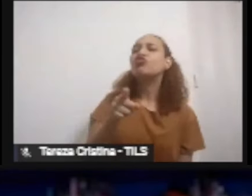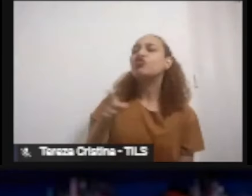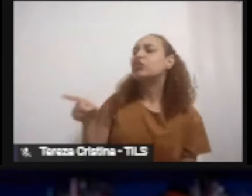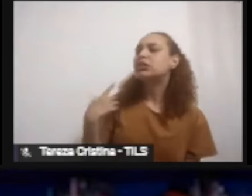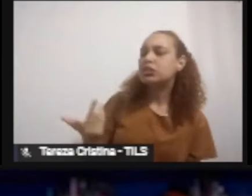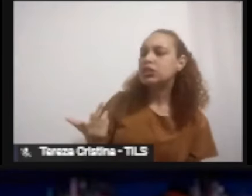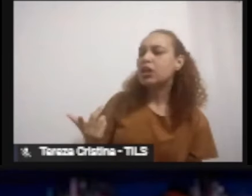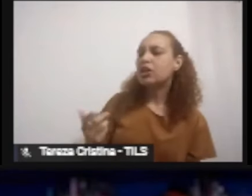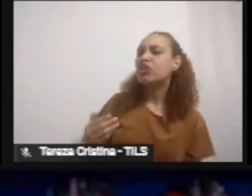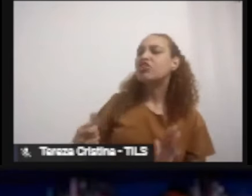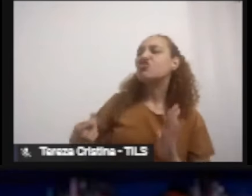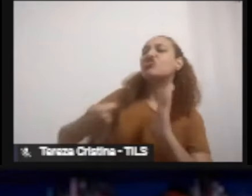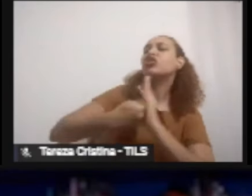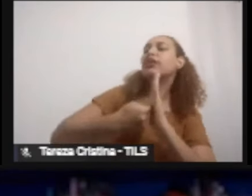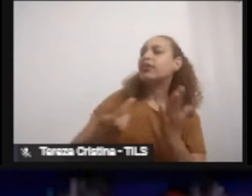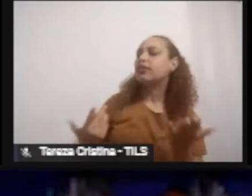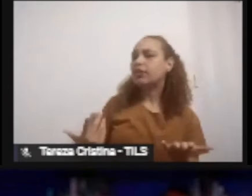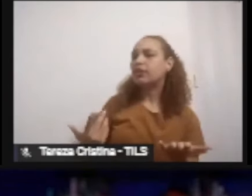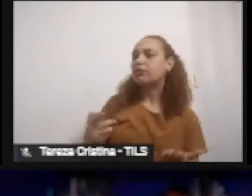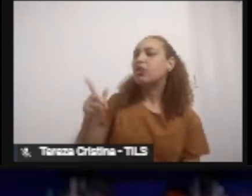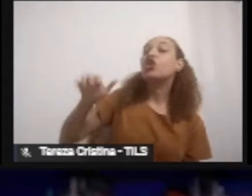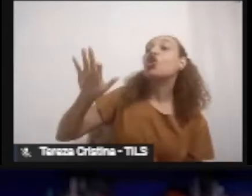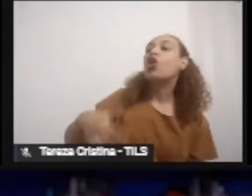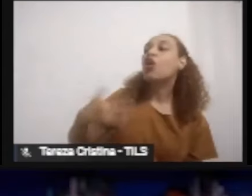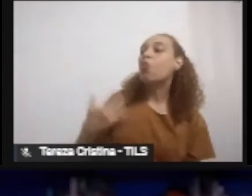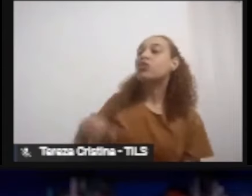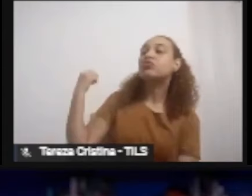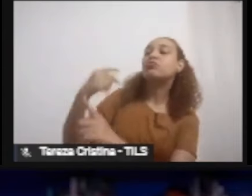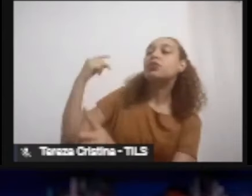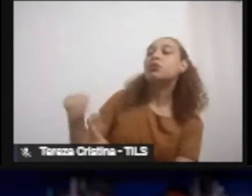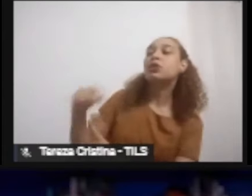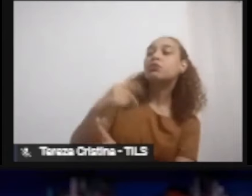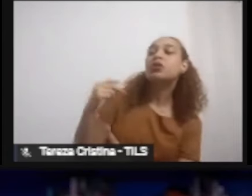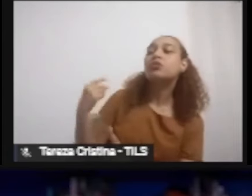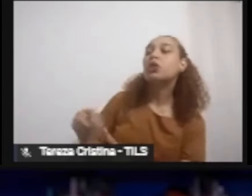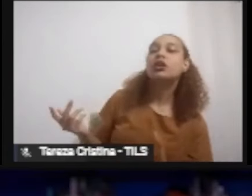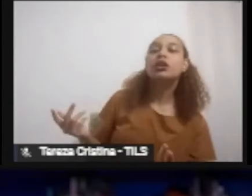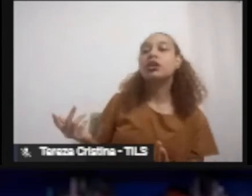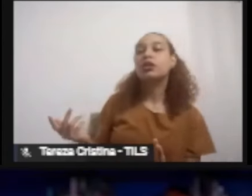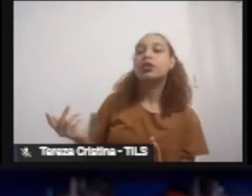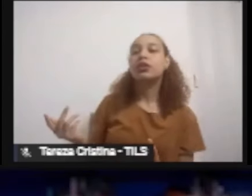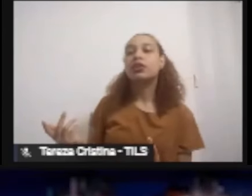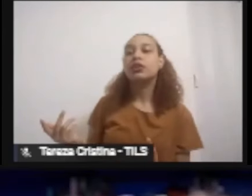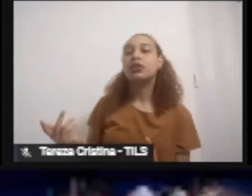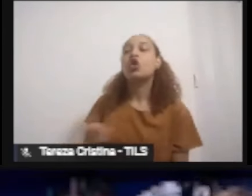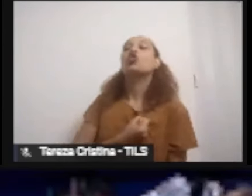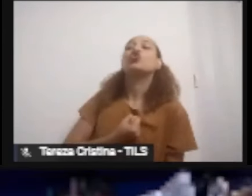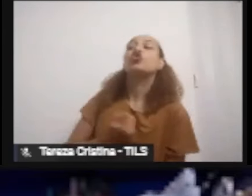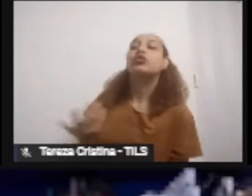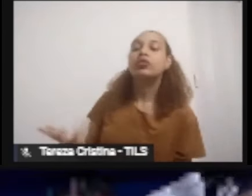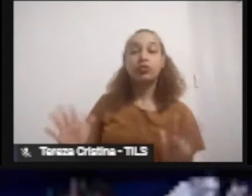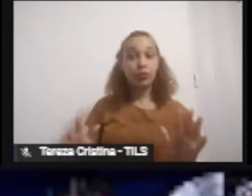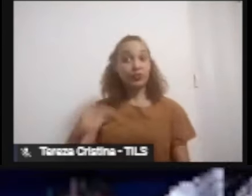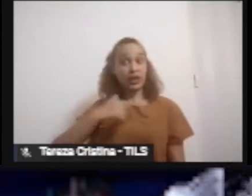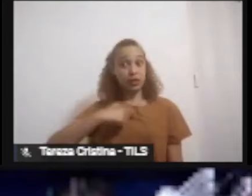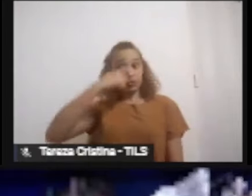crime, quantos deles apanharam? Porque esse é o argumento, né, Fafá? Eu sou honesto porque eu